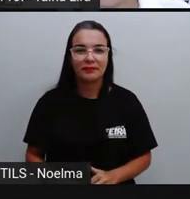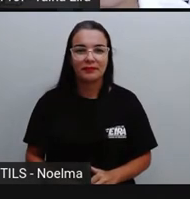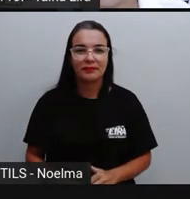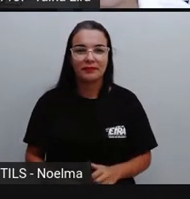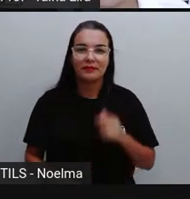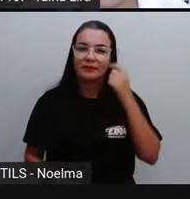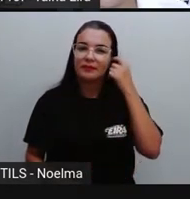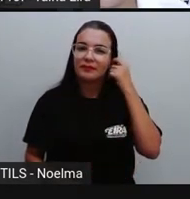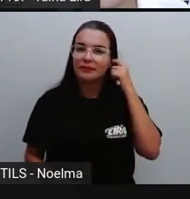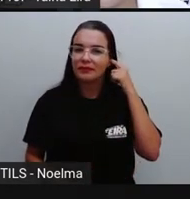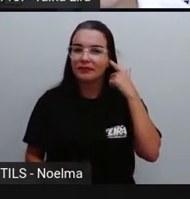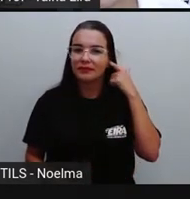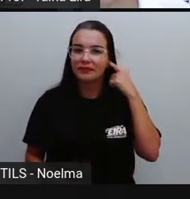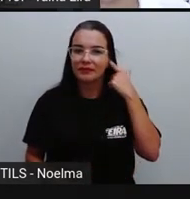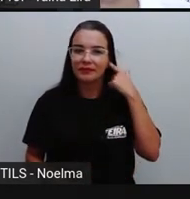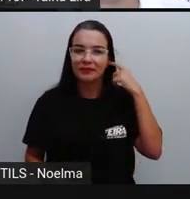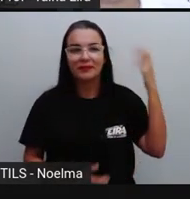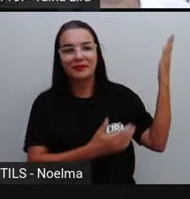lá.